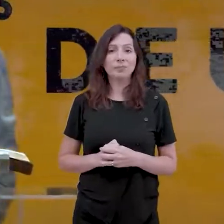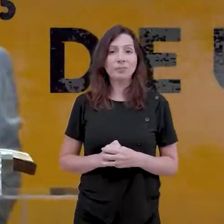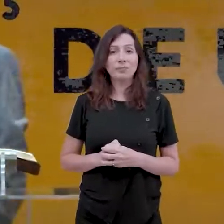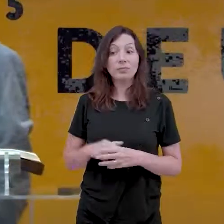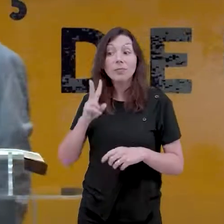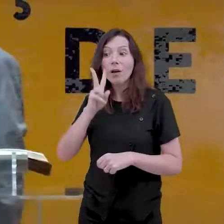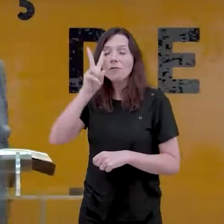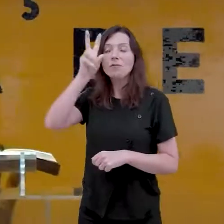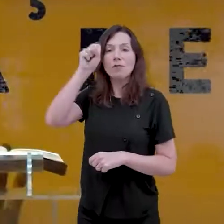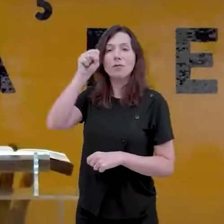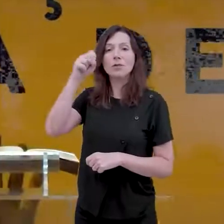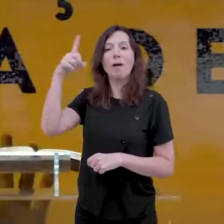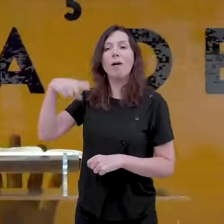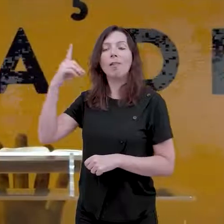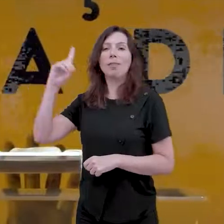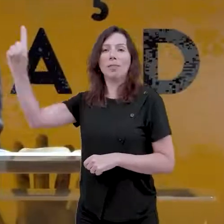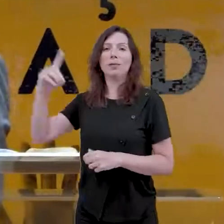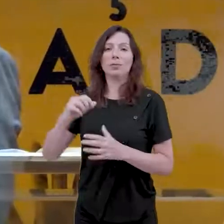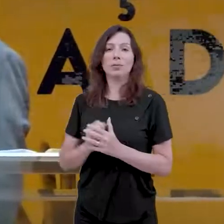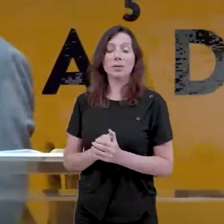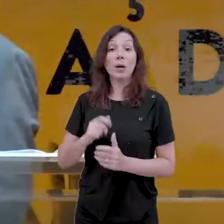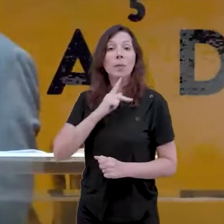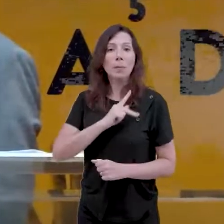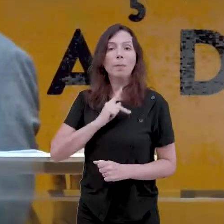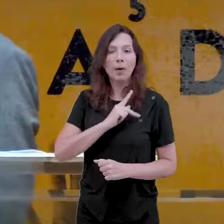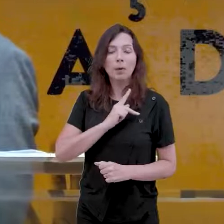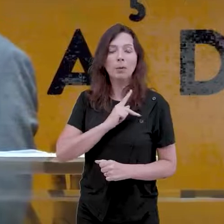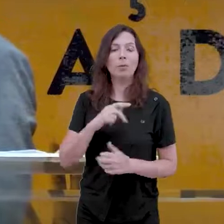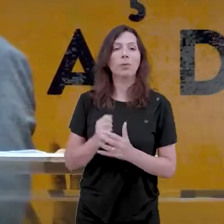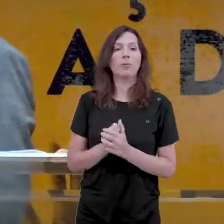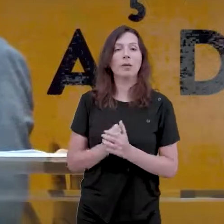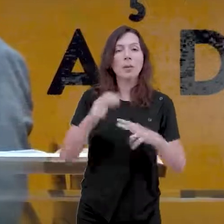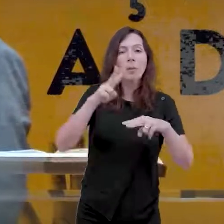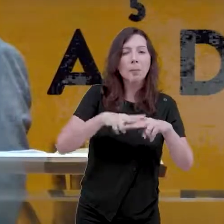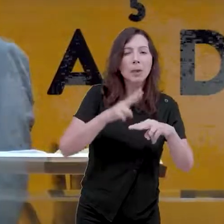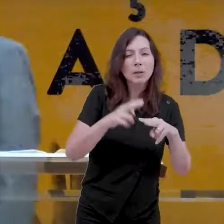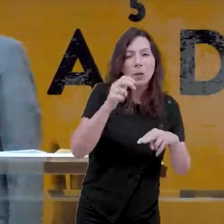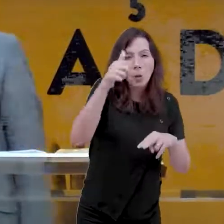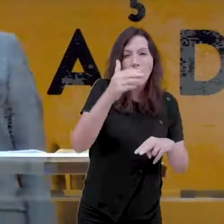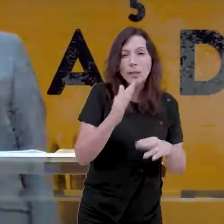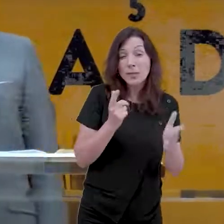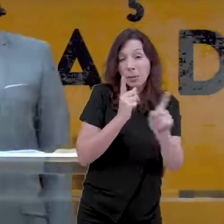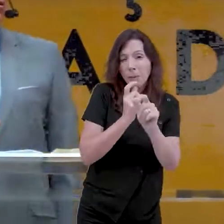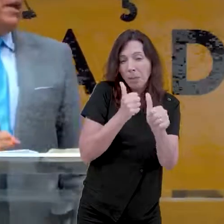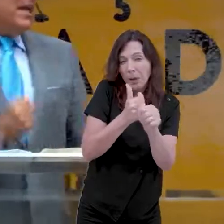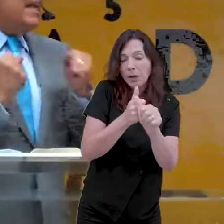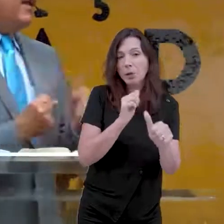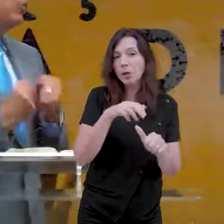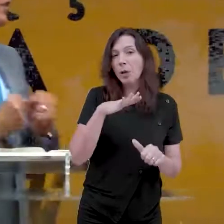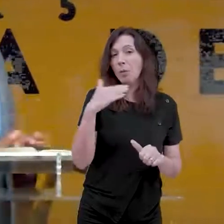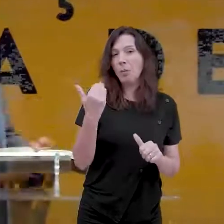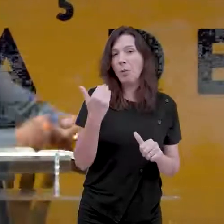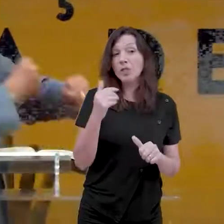em Deus. Paulo estava no corredor da morte, e ele escreve, eu sei em quem eu tenho crido,